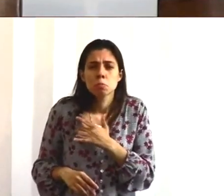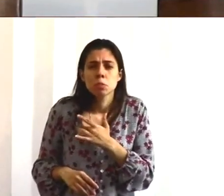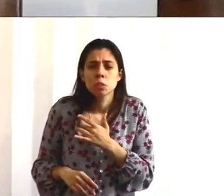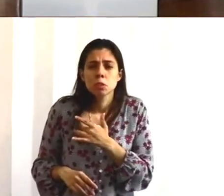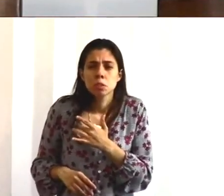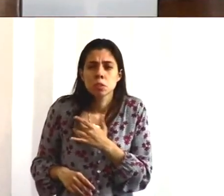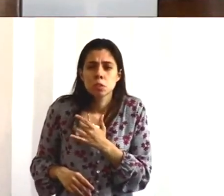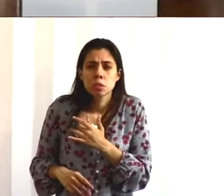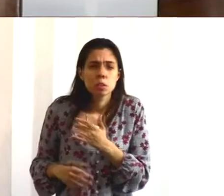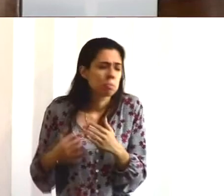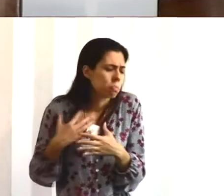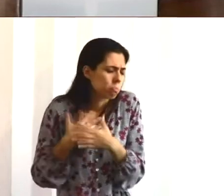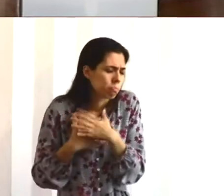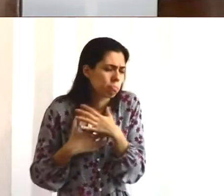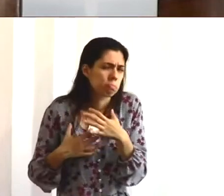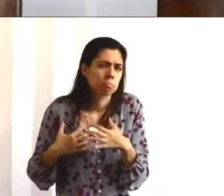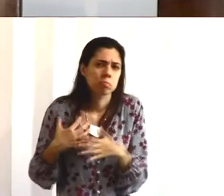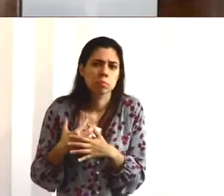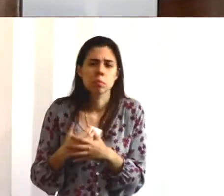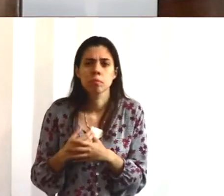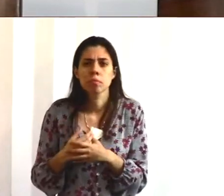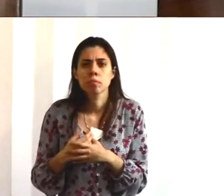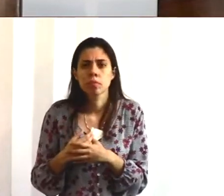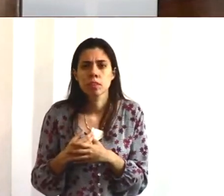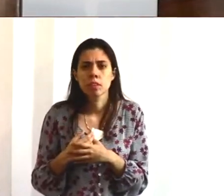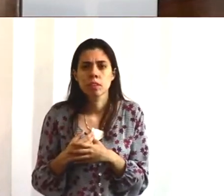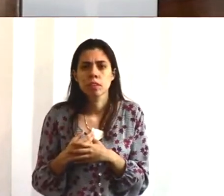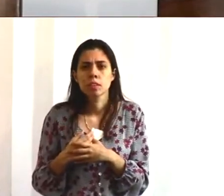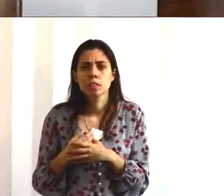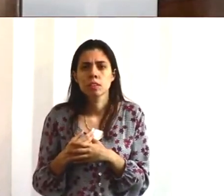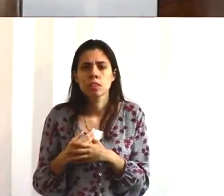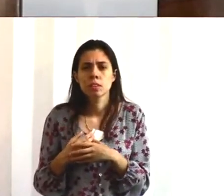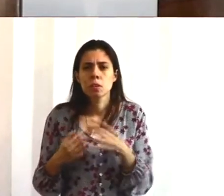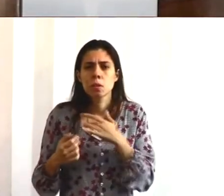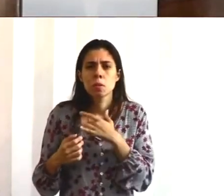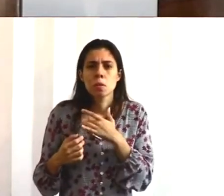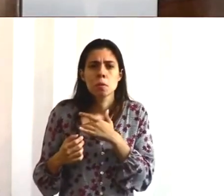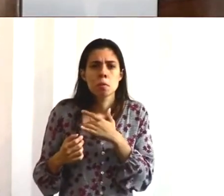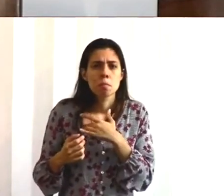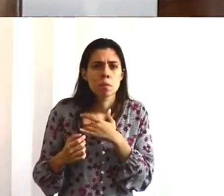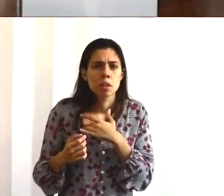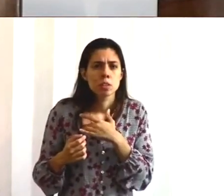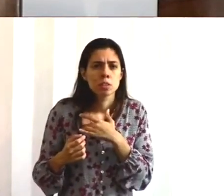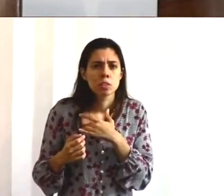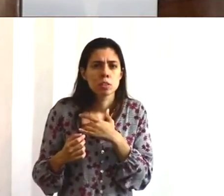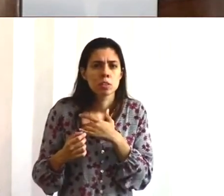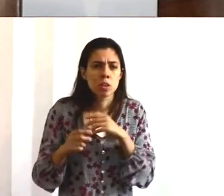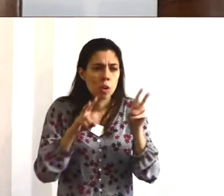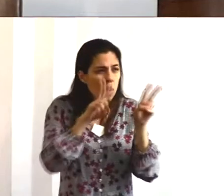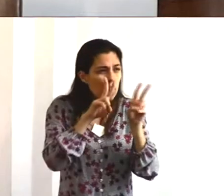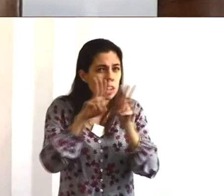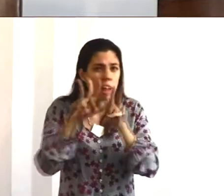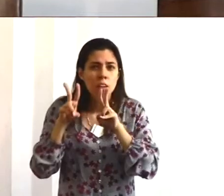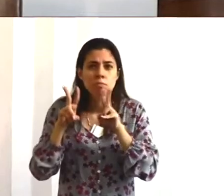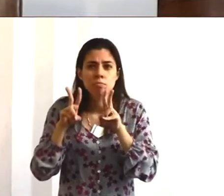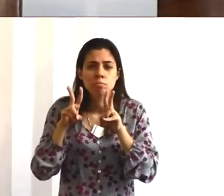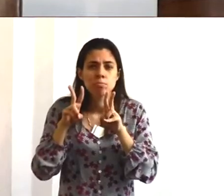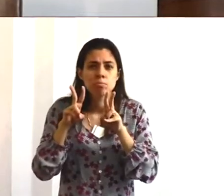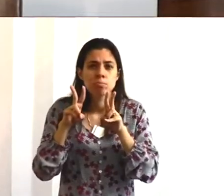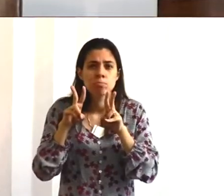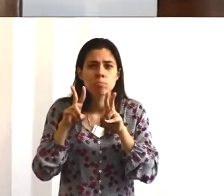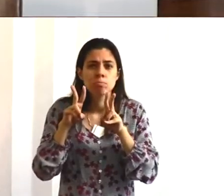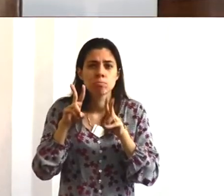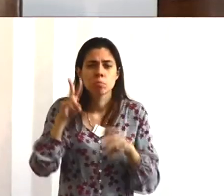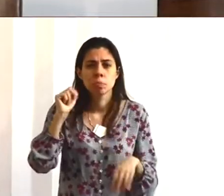estão tomando conta da sua vida. O medo de olhar para um país em crise financeira. O medo de